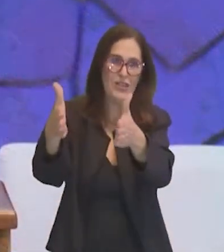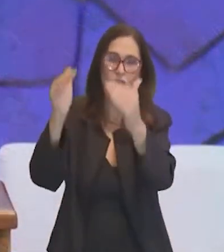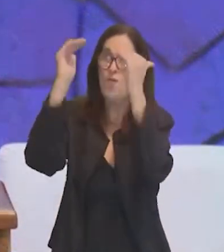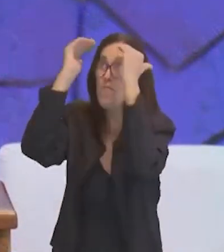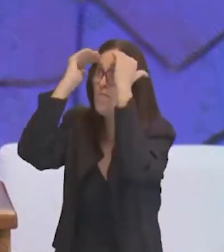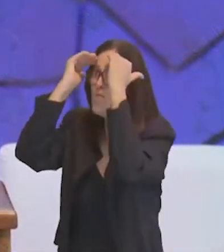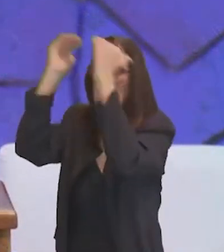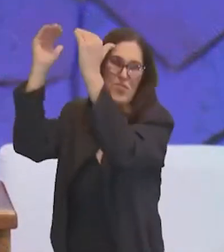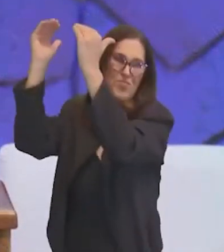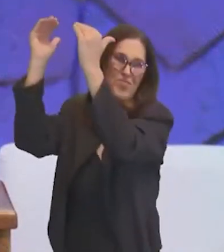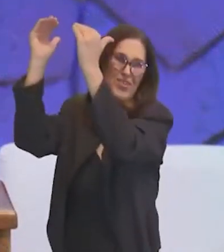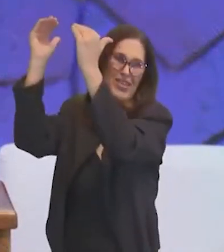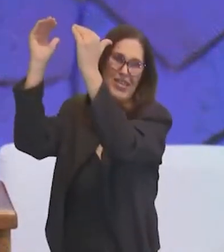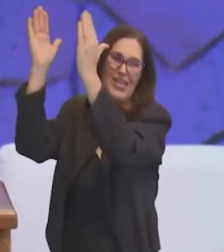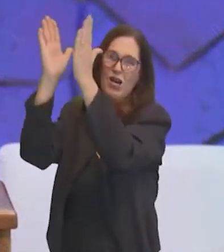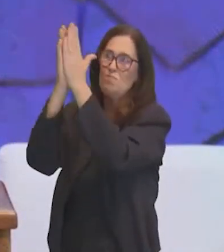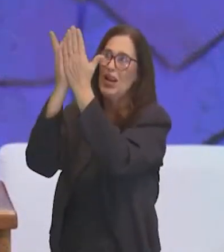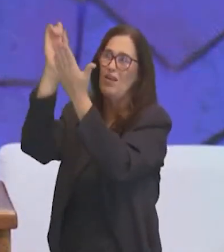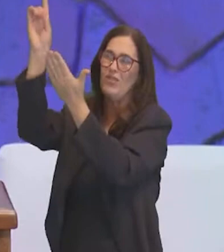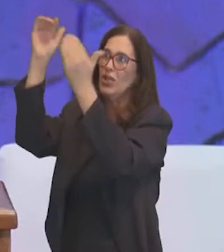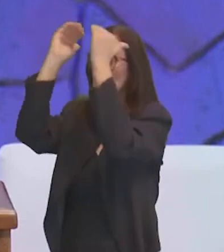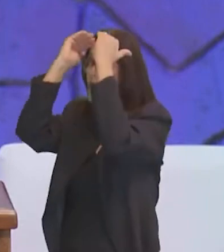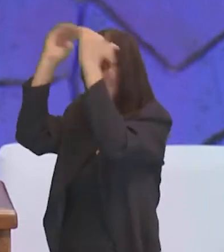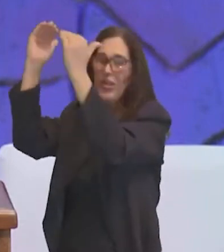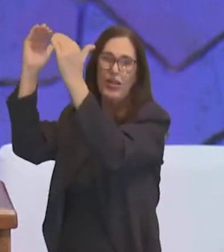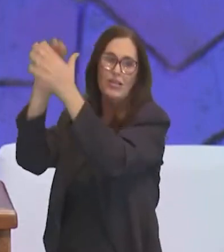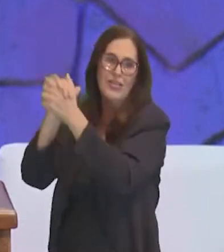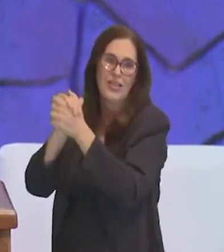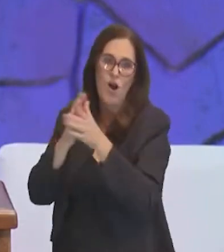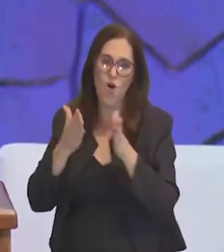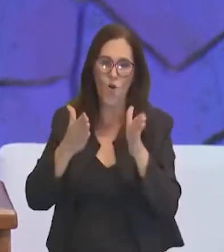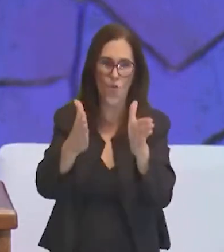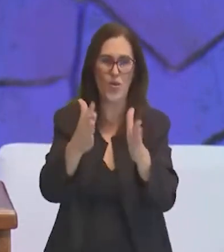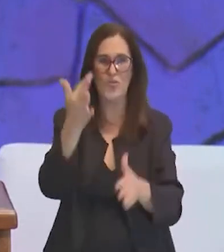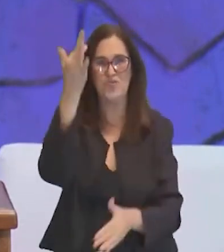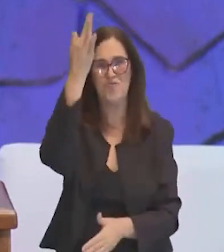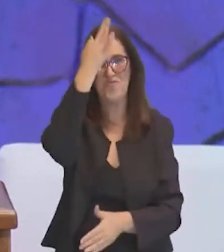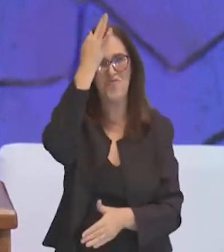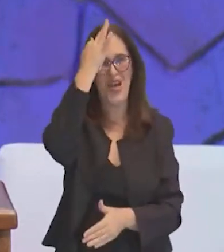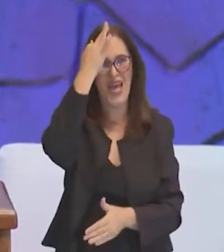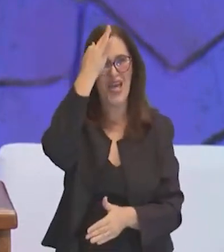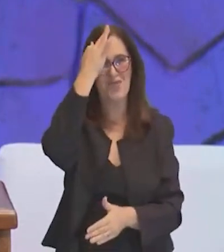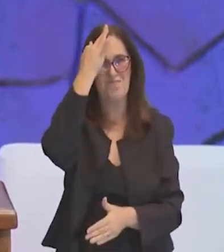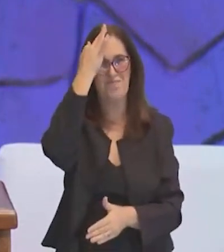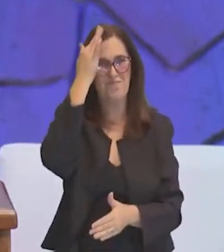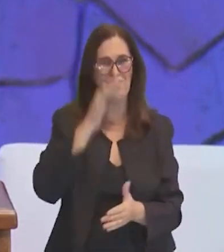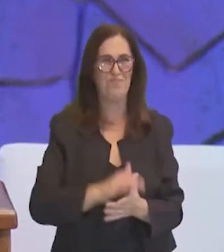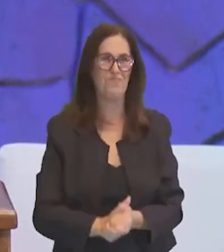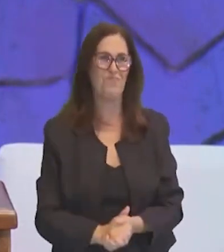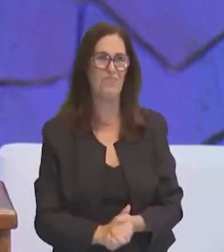obediência à palavra do Senhor. Um caminho de fé.